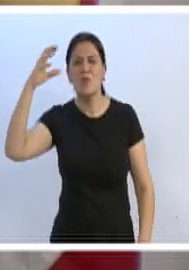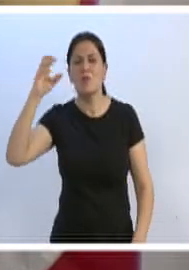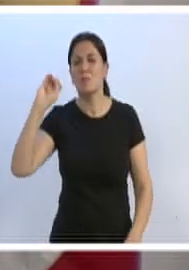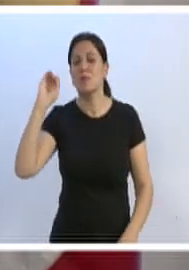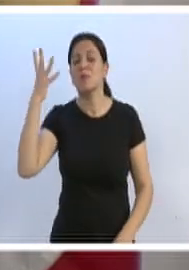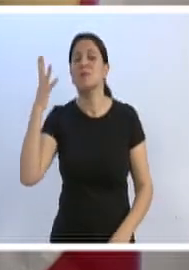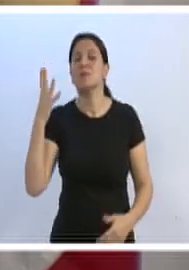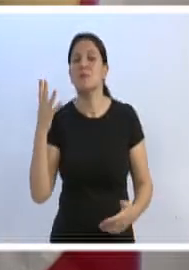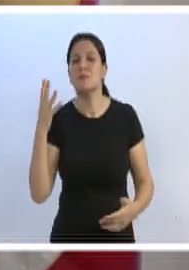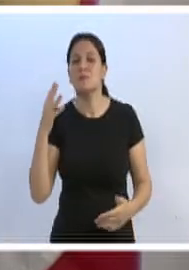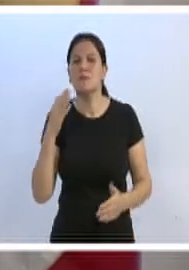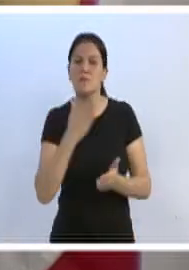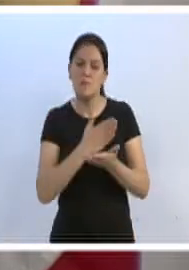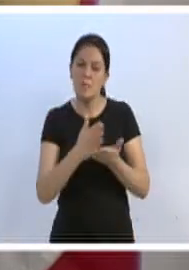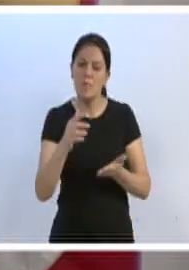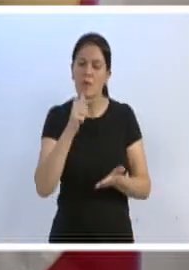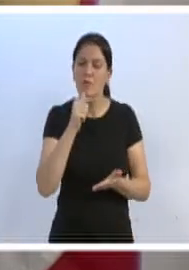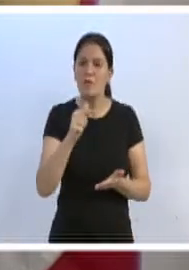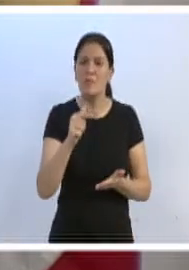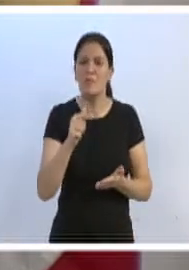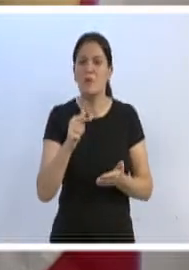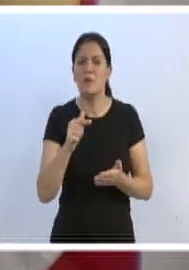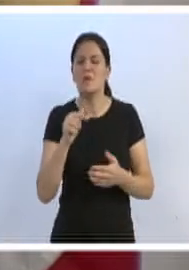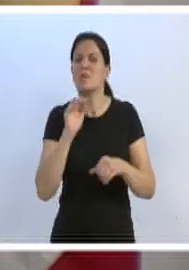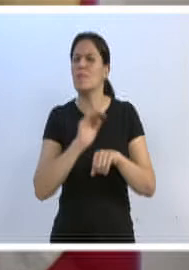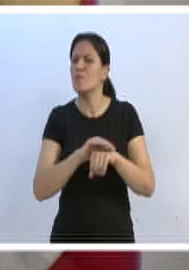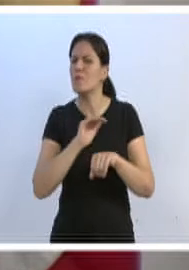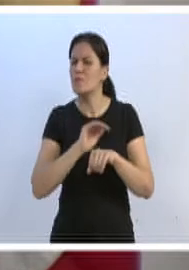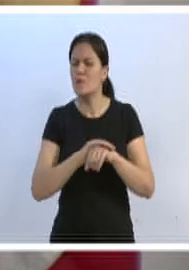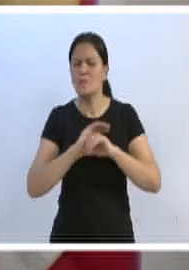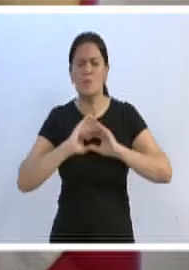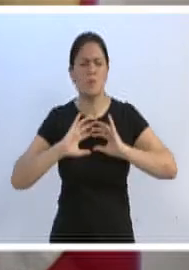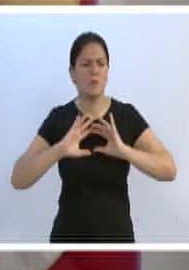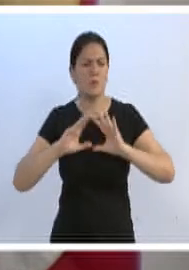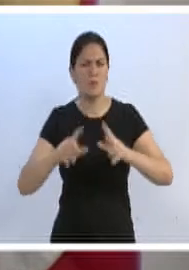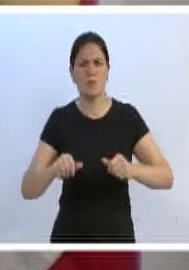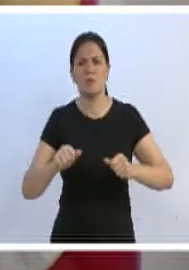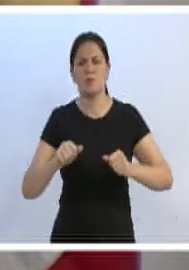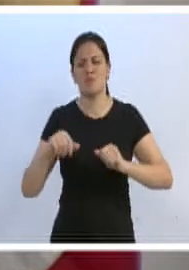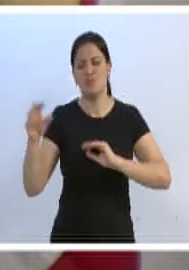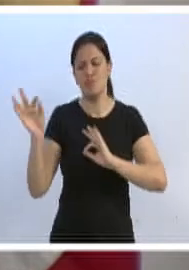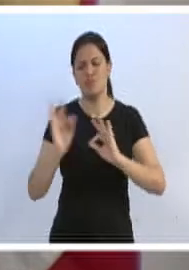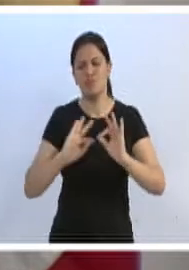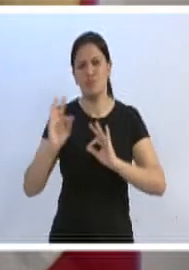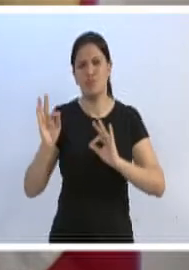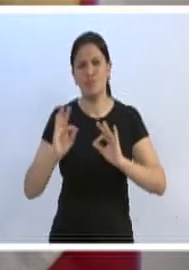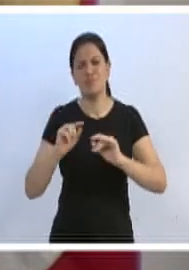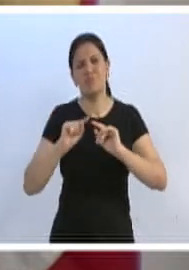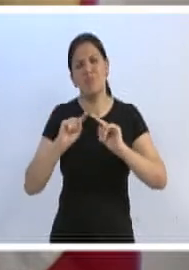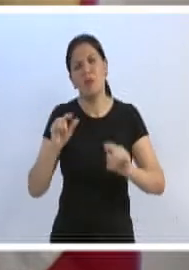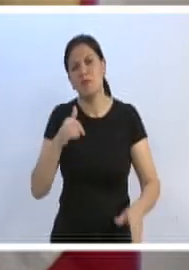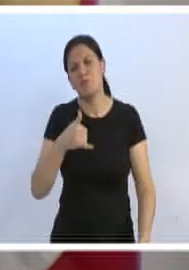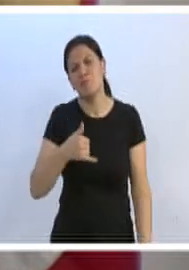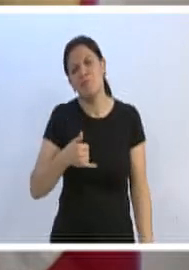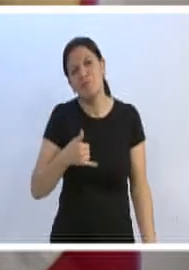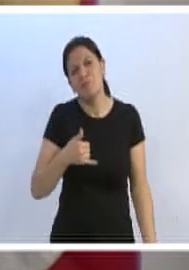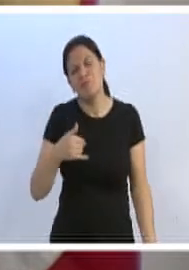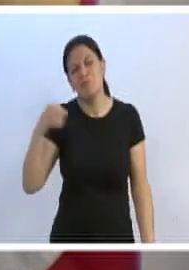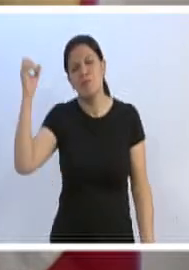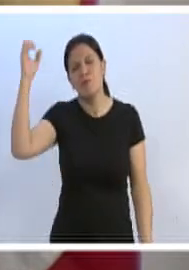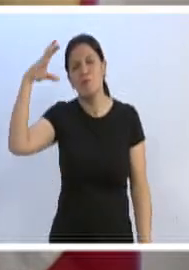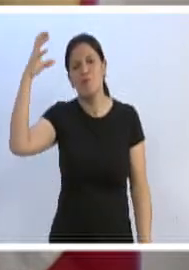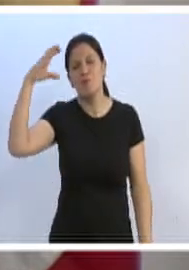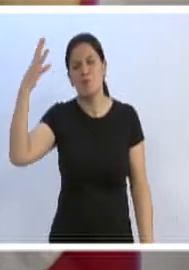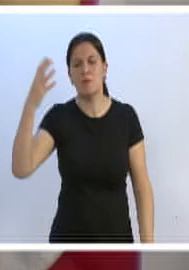nesse início de semana foi feito toda ao todo o preparo da base mas infelizmente devido à chuva não foi possível